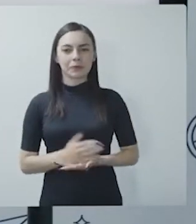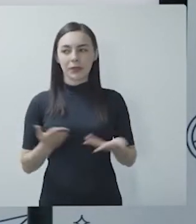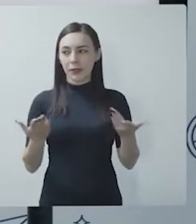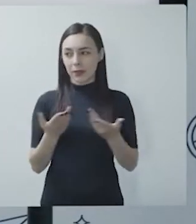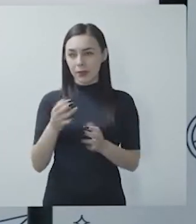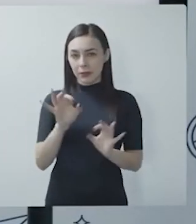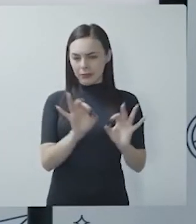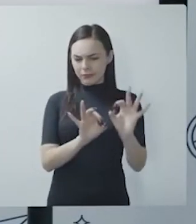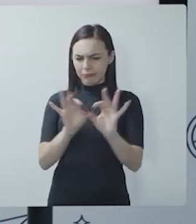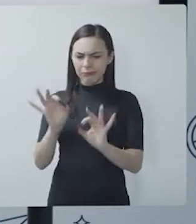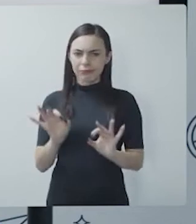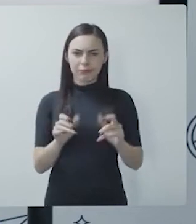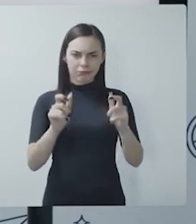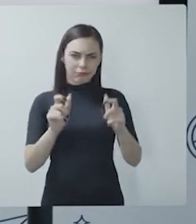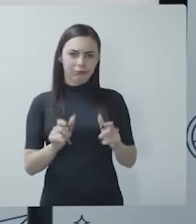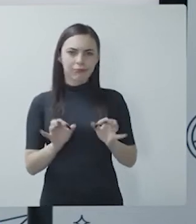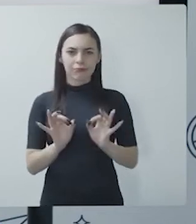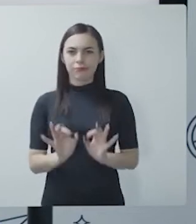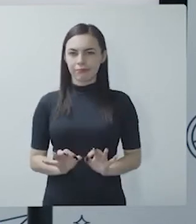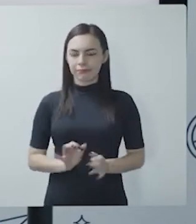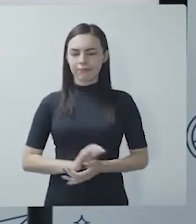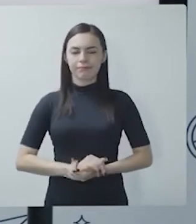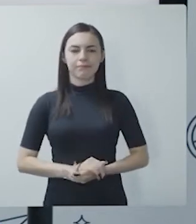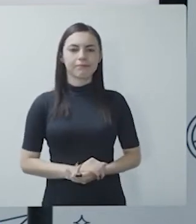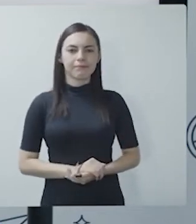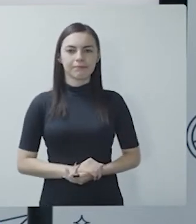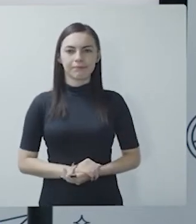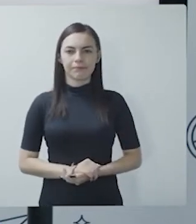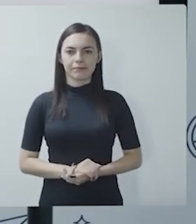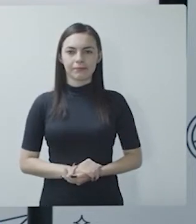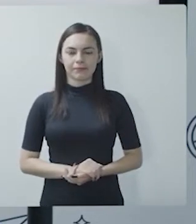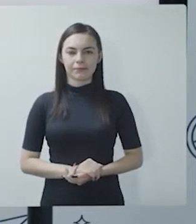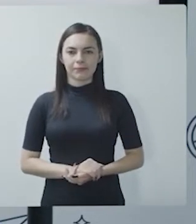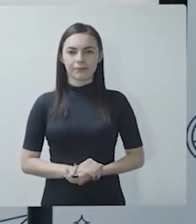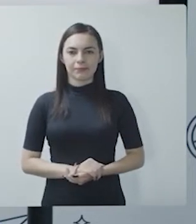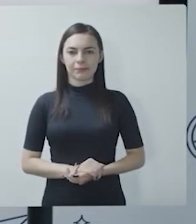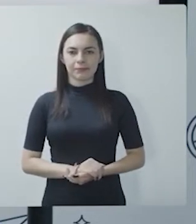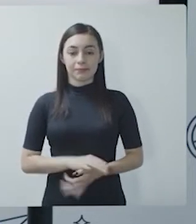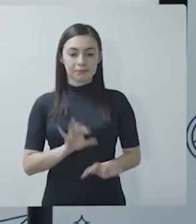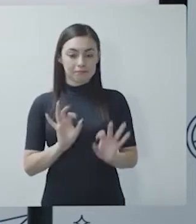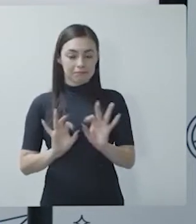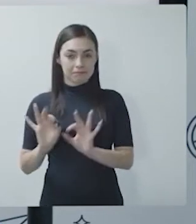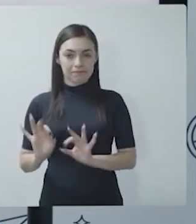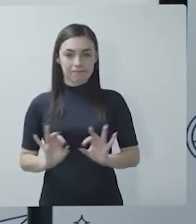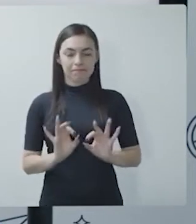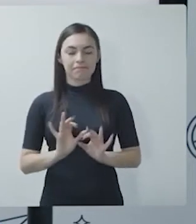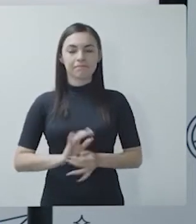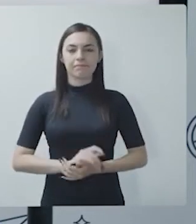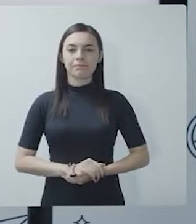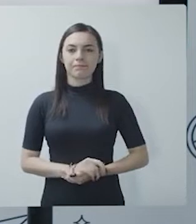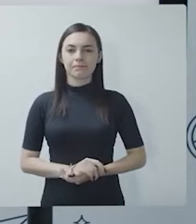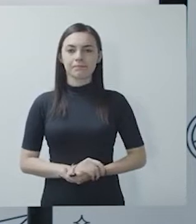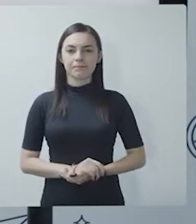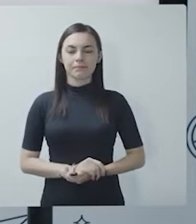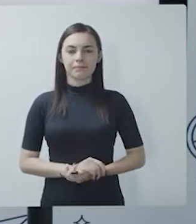aqui no lugar novamente. Vamos arrumar aqui.